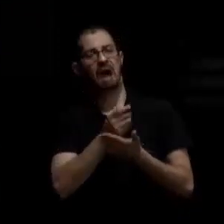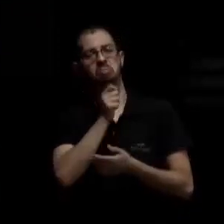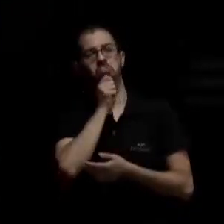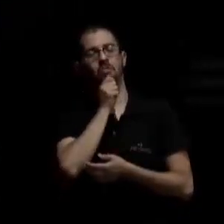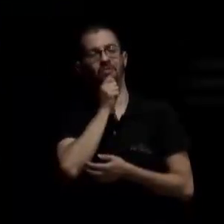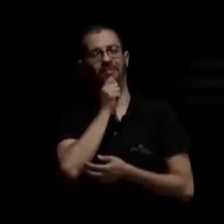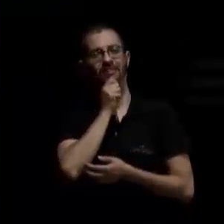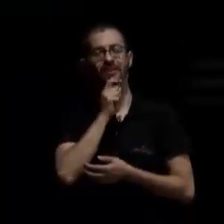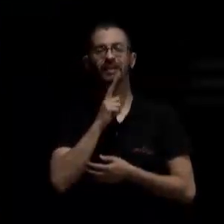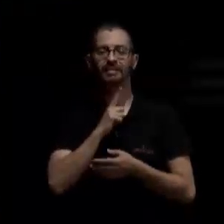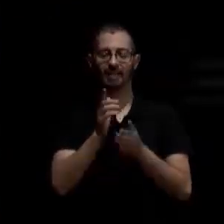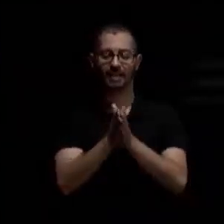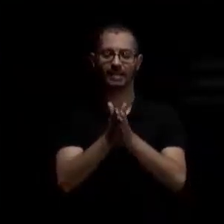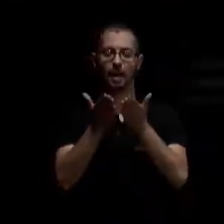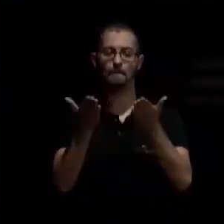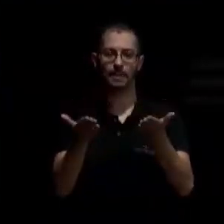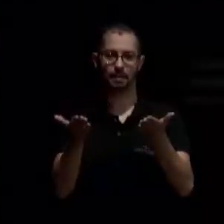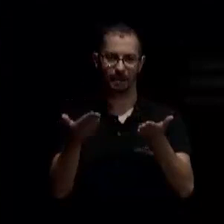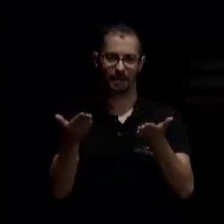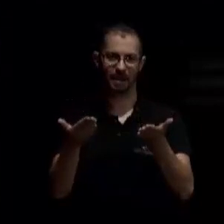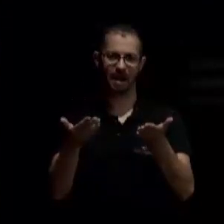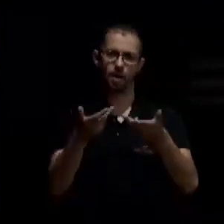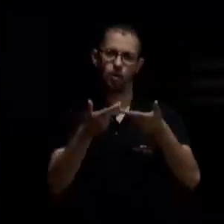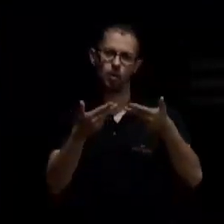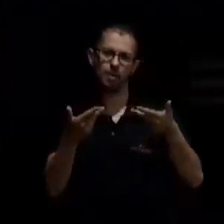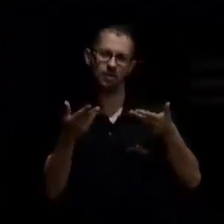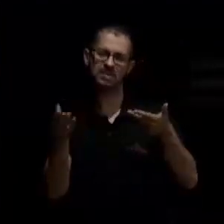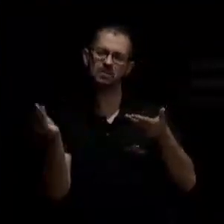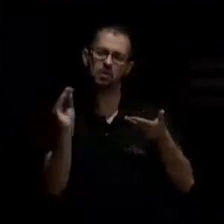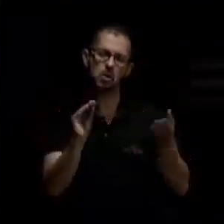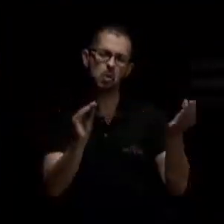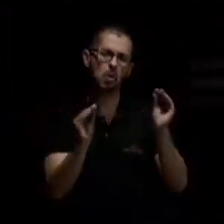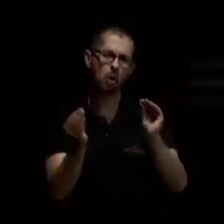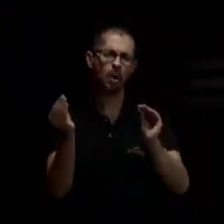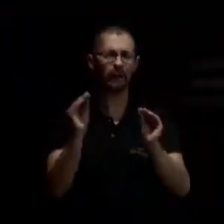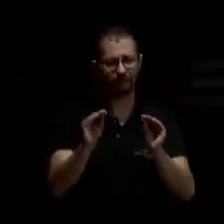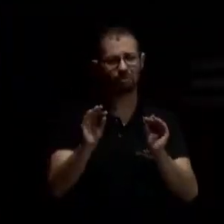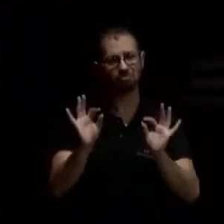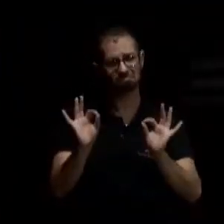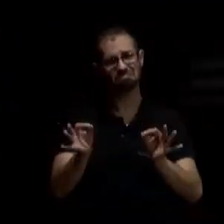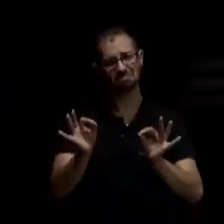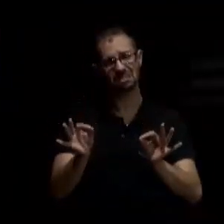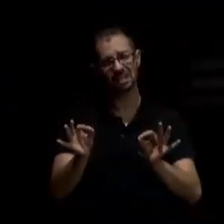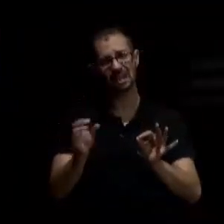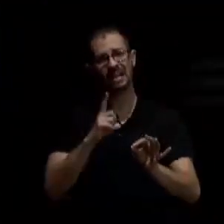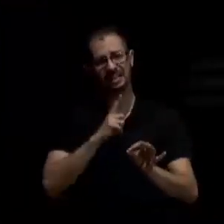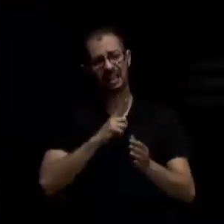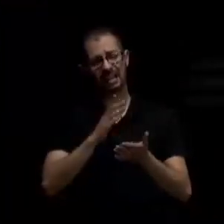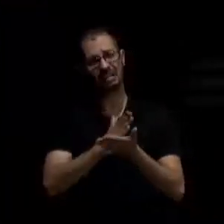Bíblia tenha alguma coisa que foi assim colocado por alguma cabeça. Até os homens